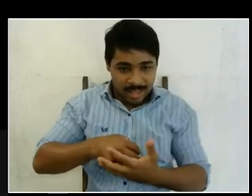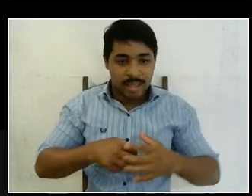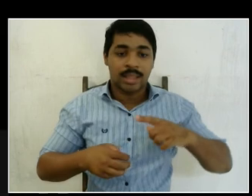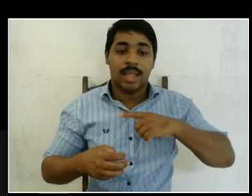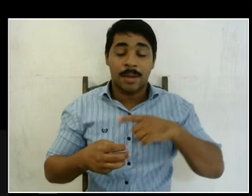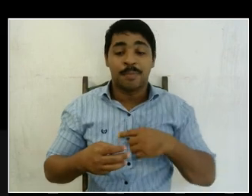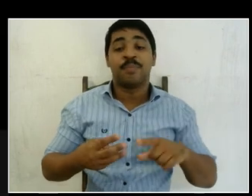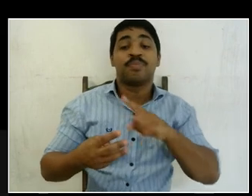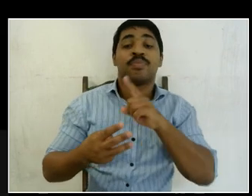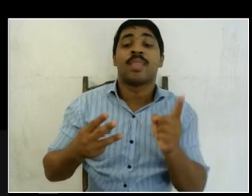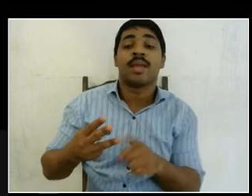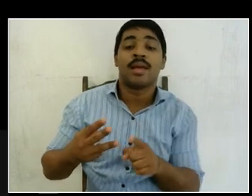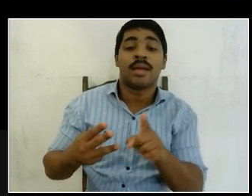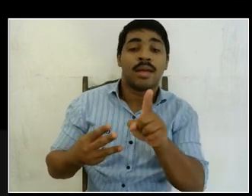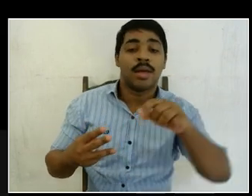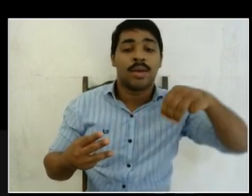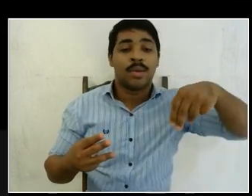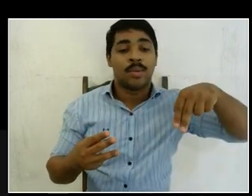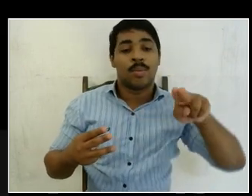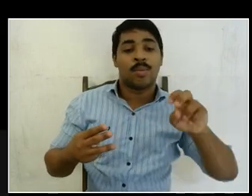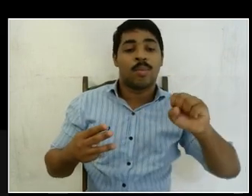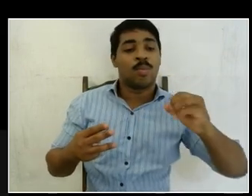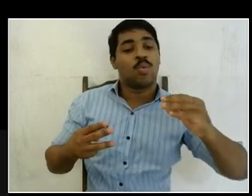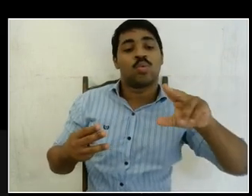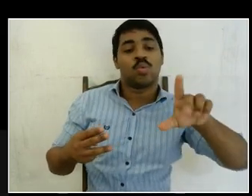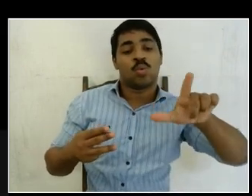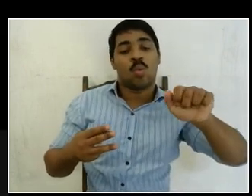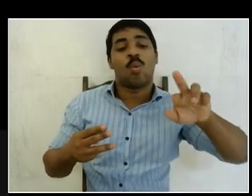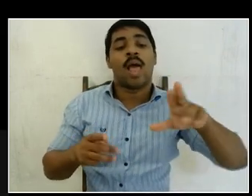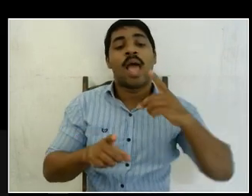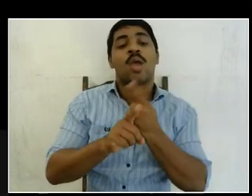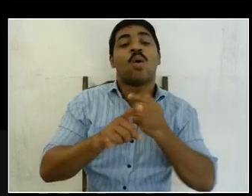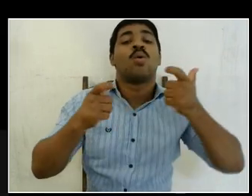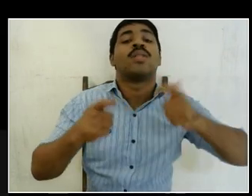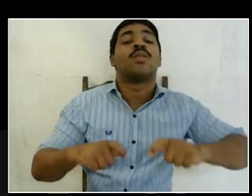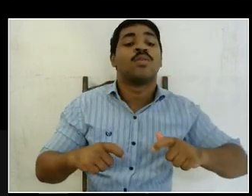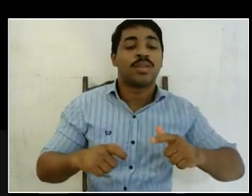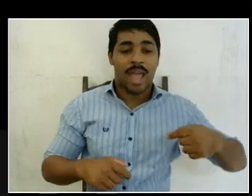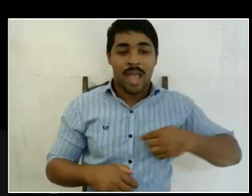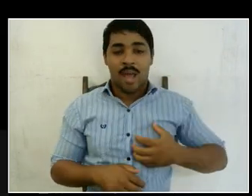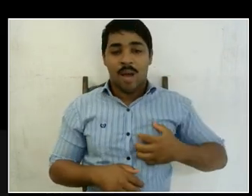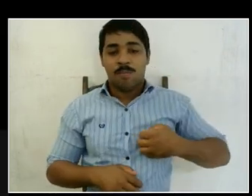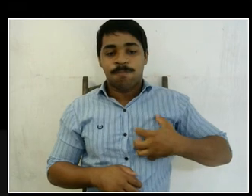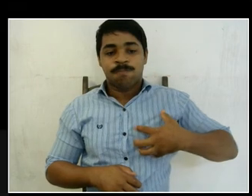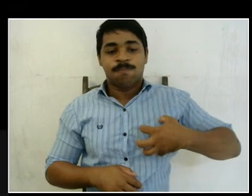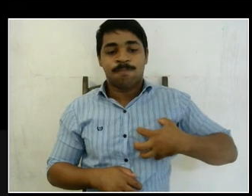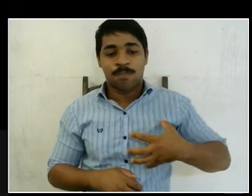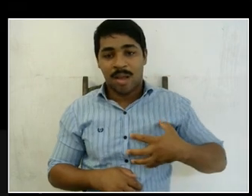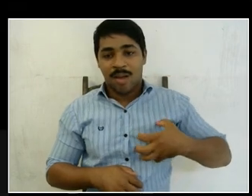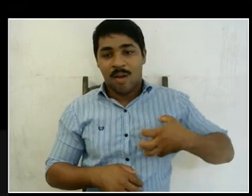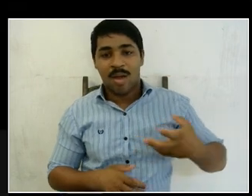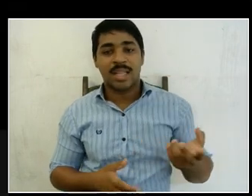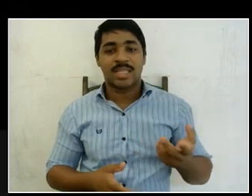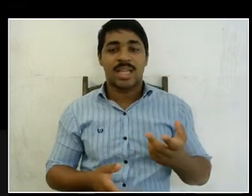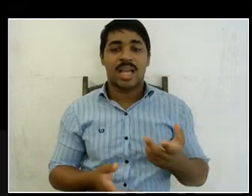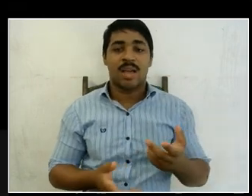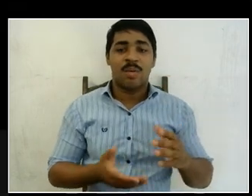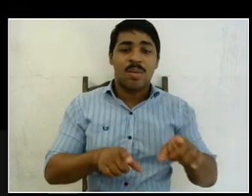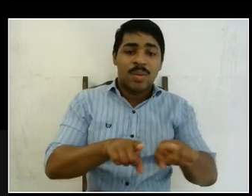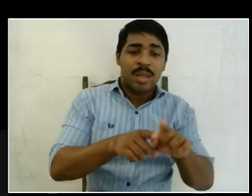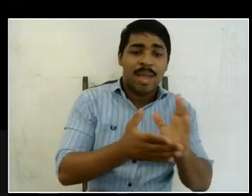ele é encontrado no nosso coração, em alguns órgãos também do nosso corpo, e aquele tecido, né, o músculo,